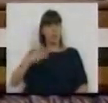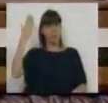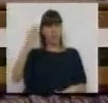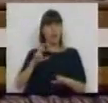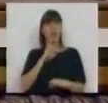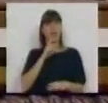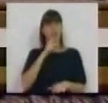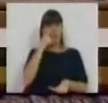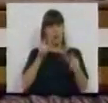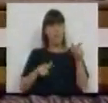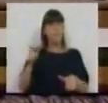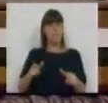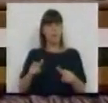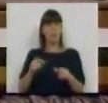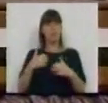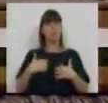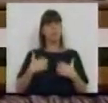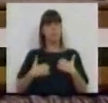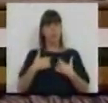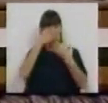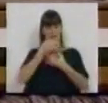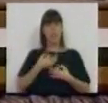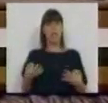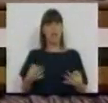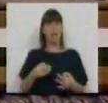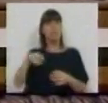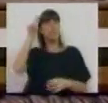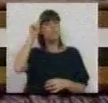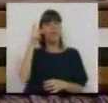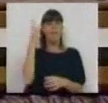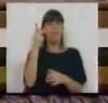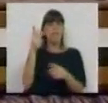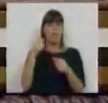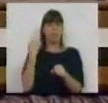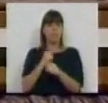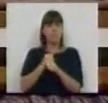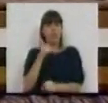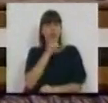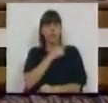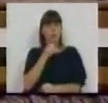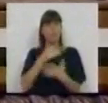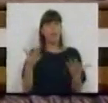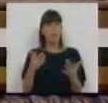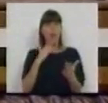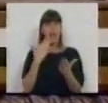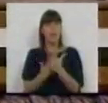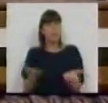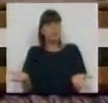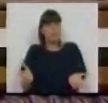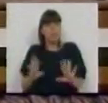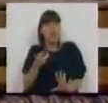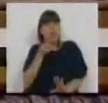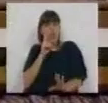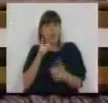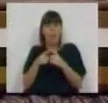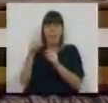Presidente, responder às pessoas e aos seus anseios de dignidade, respeitar vidas inteiras de trabalho e de sofrimento, não dar nenhum